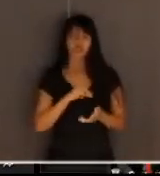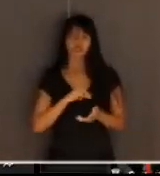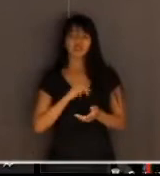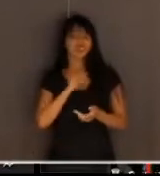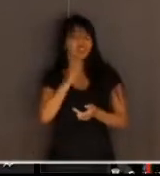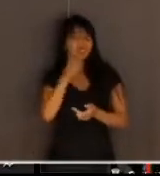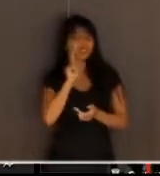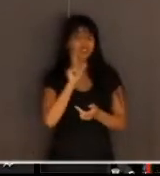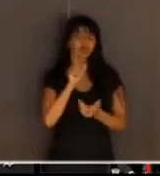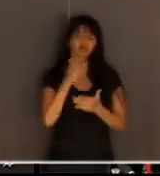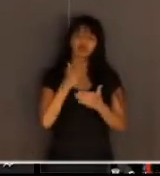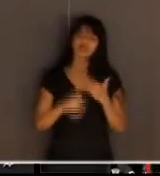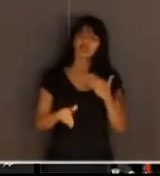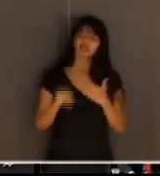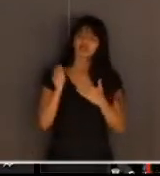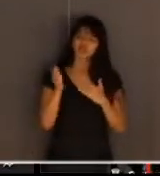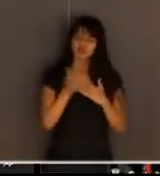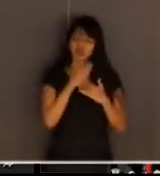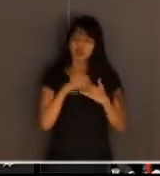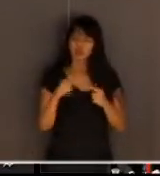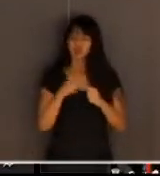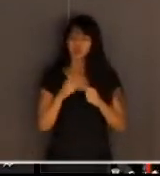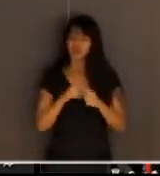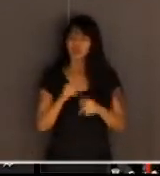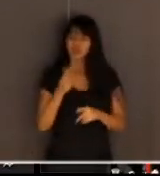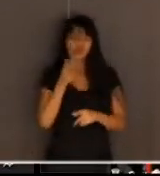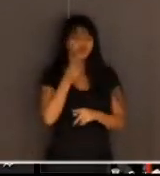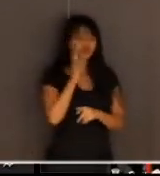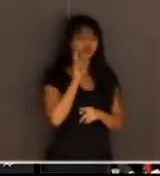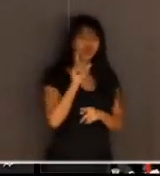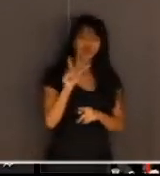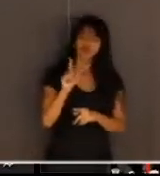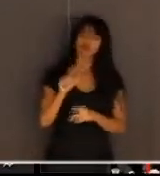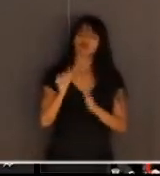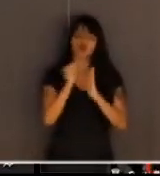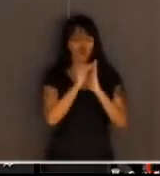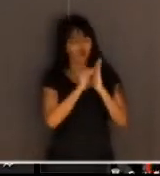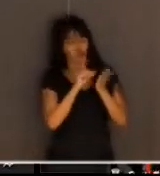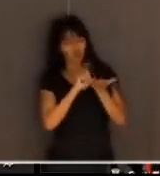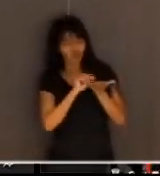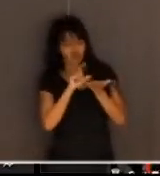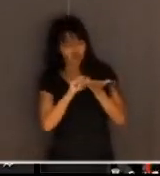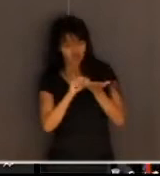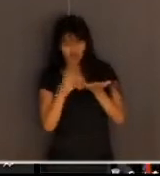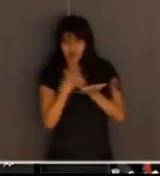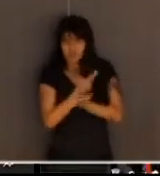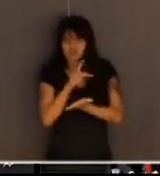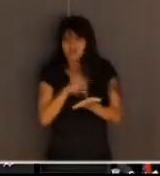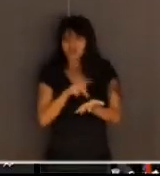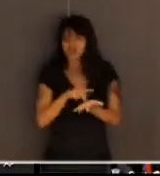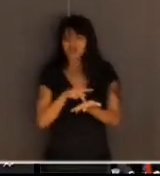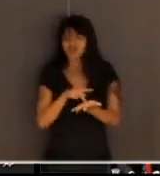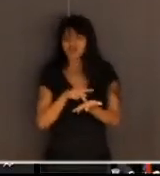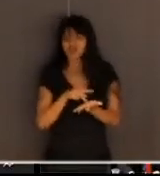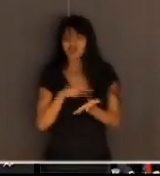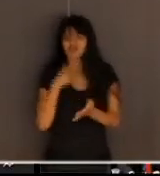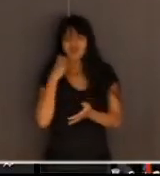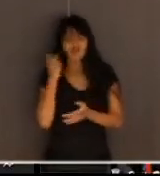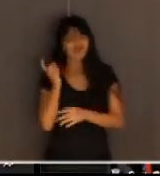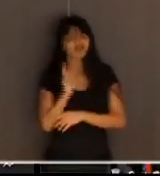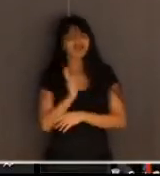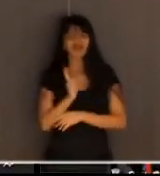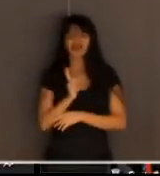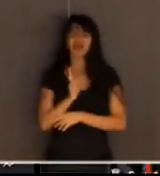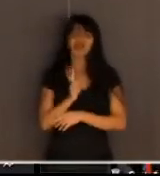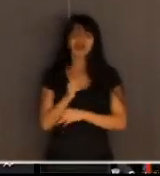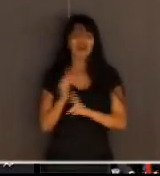perdemos nulidade porque não conseguimos colocar na ata exatamente o que ocorreu. Não se envergonhe, a